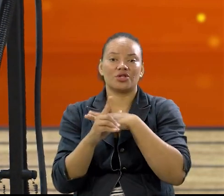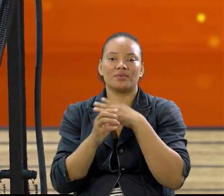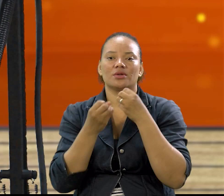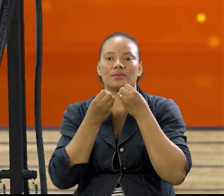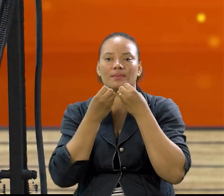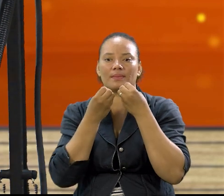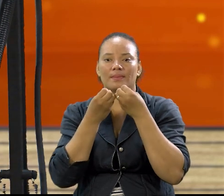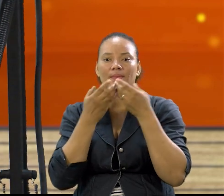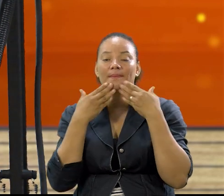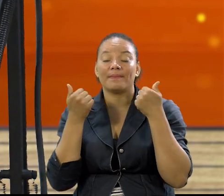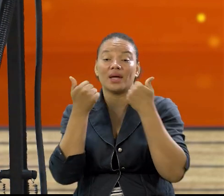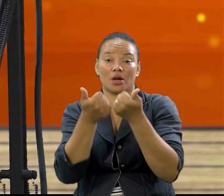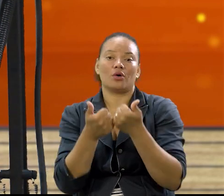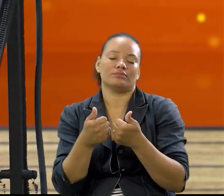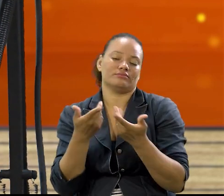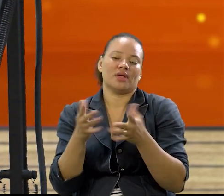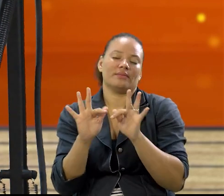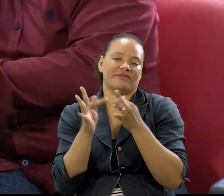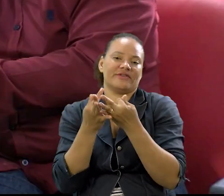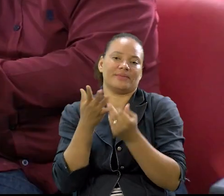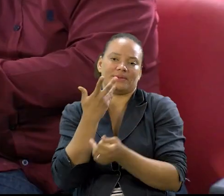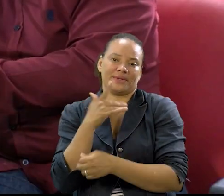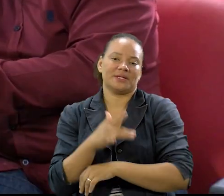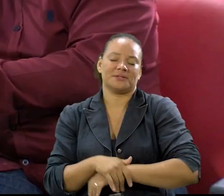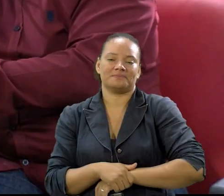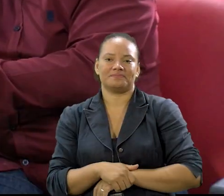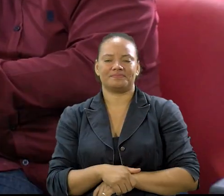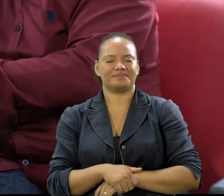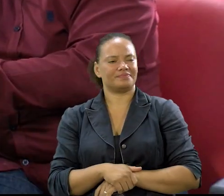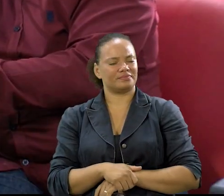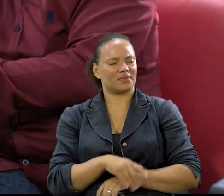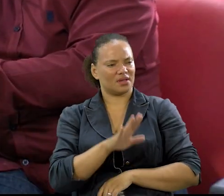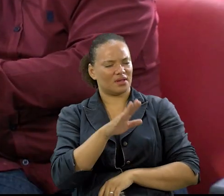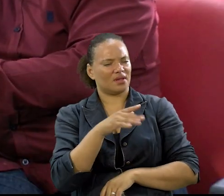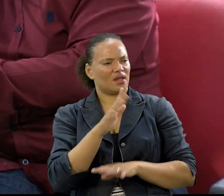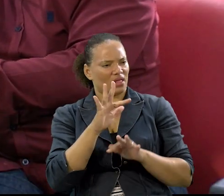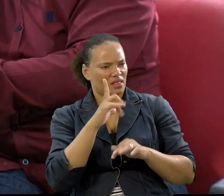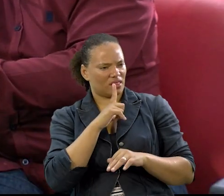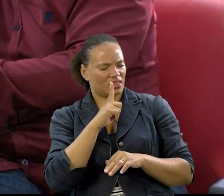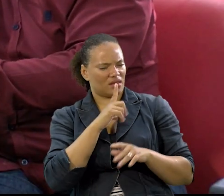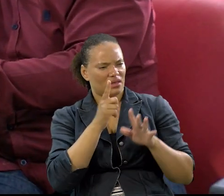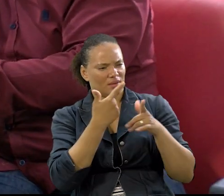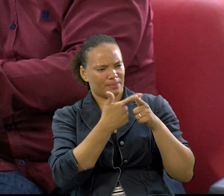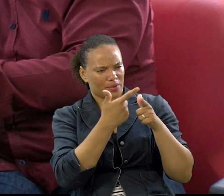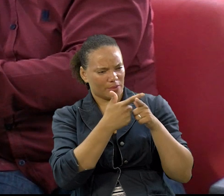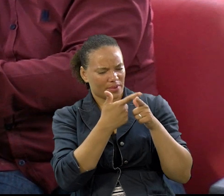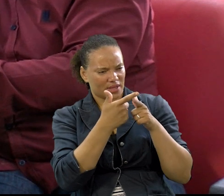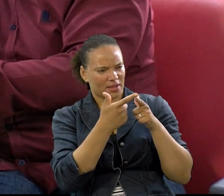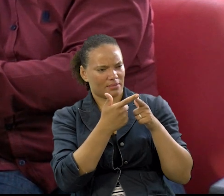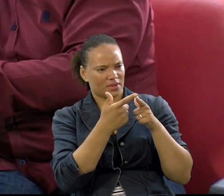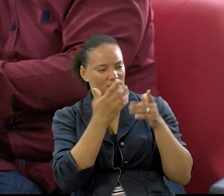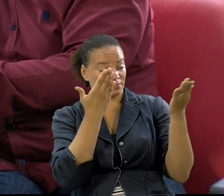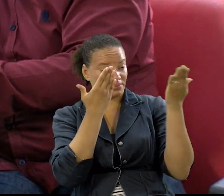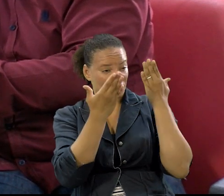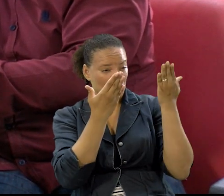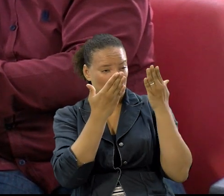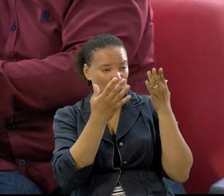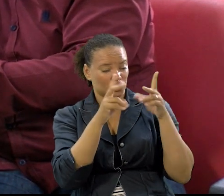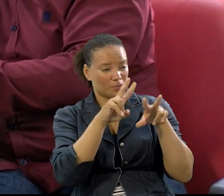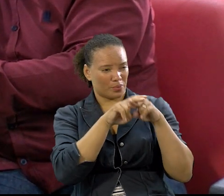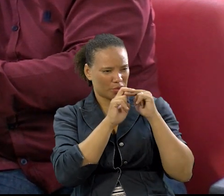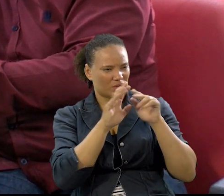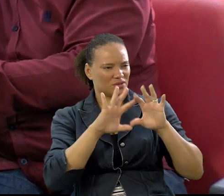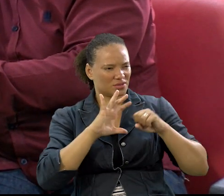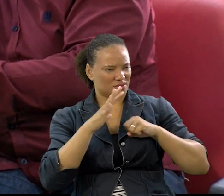assistência para as crianças e a famil houveram problemas eh psicológicos dado ao período da pandemia com